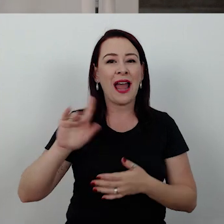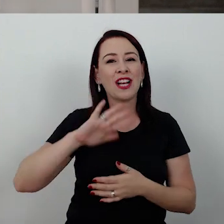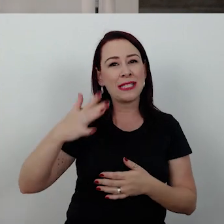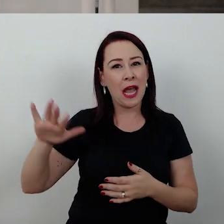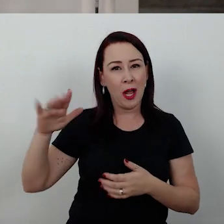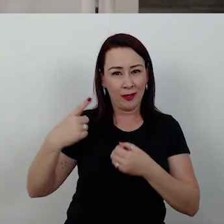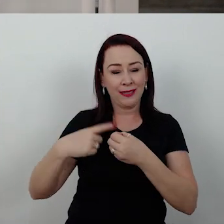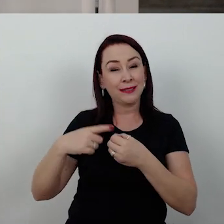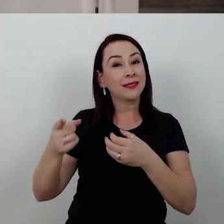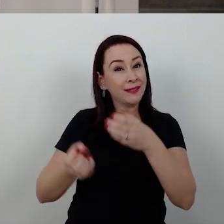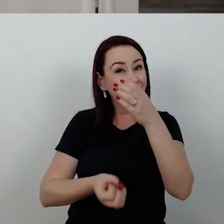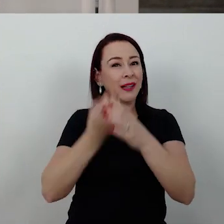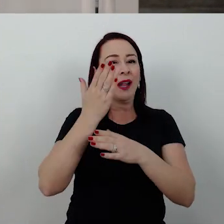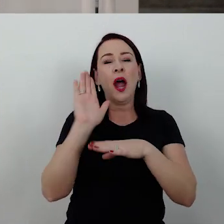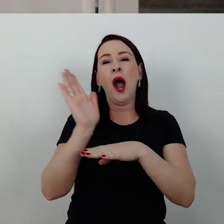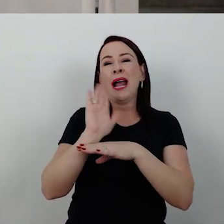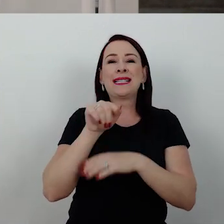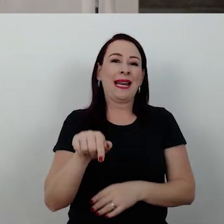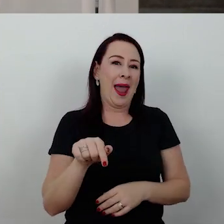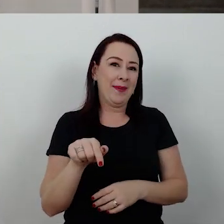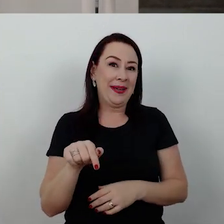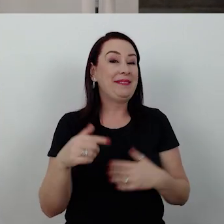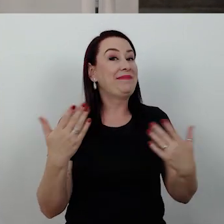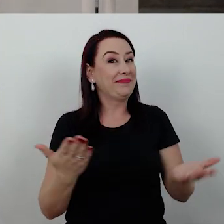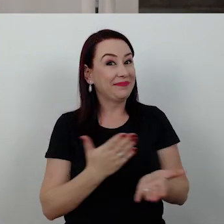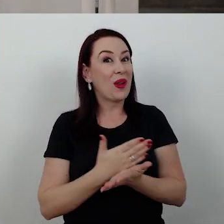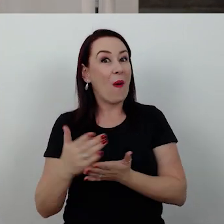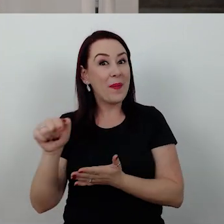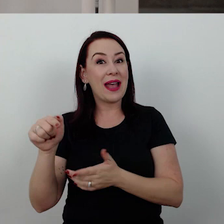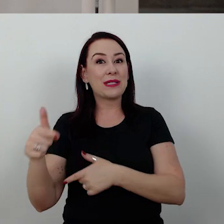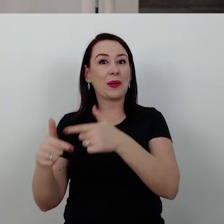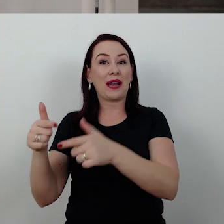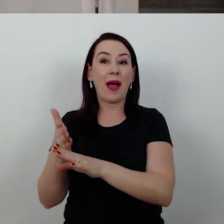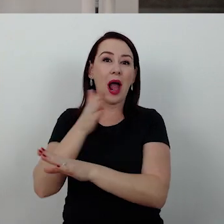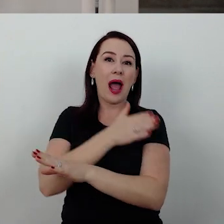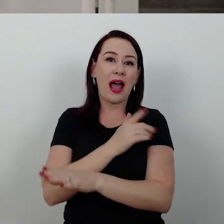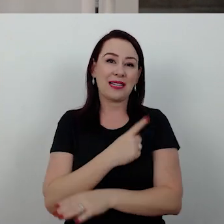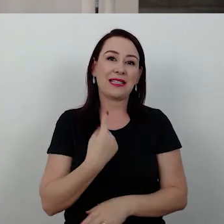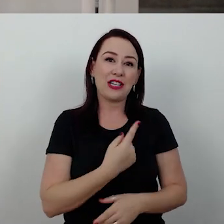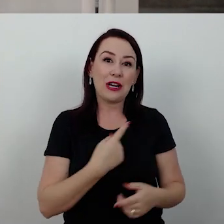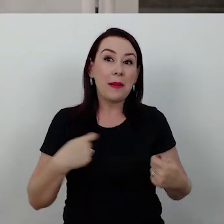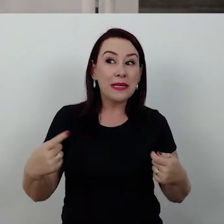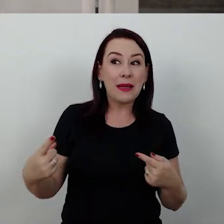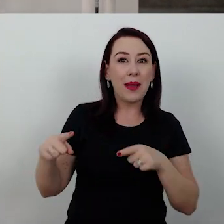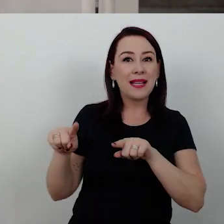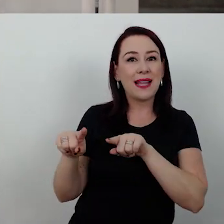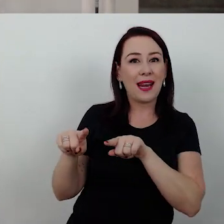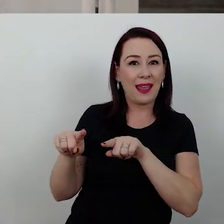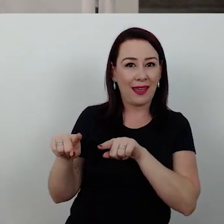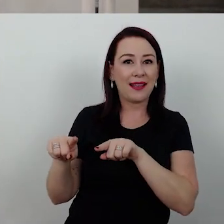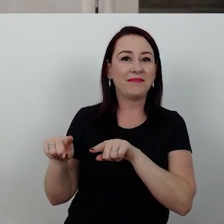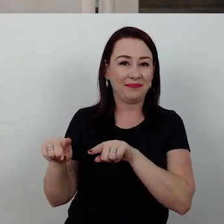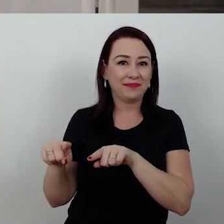de cinema. Então, isso também já começa um trabalho ali, a gente batalha bolsas para eles, cria uma parceria para